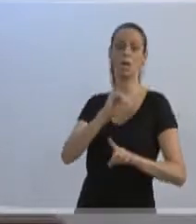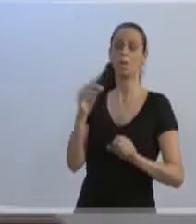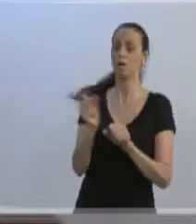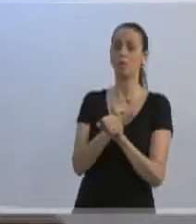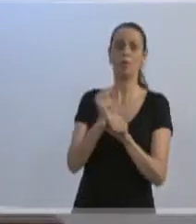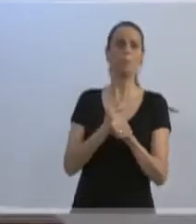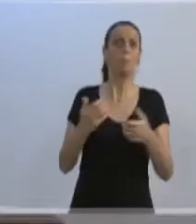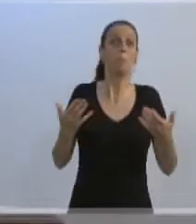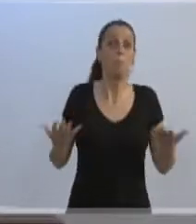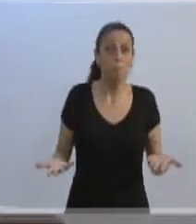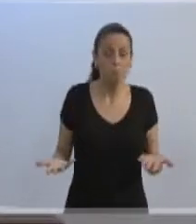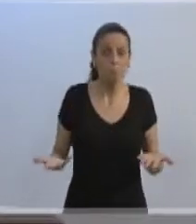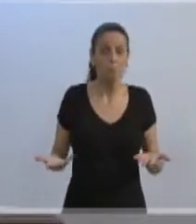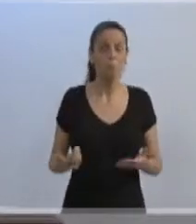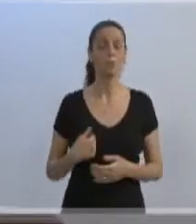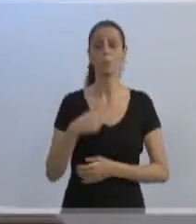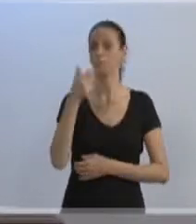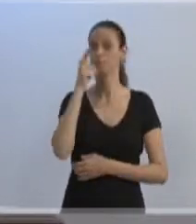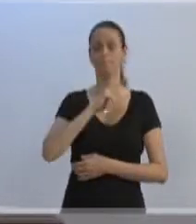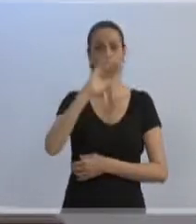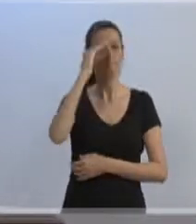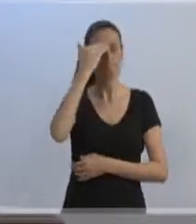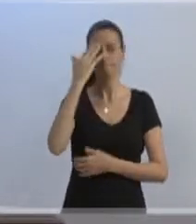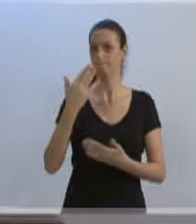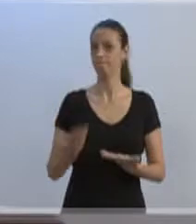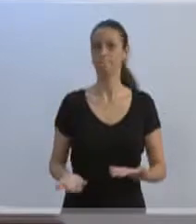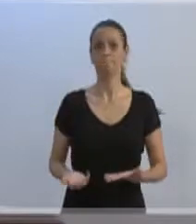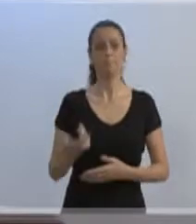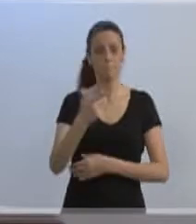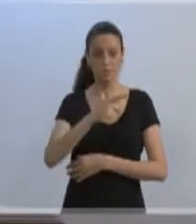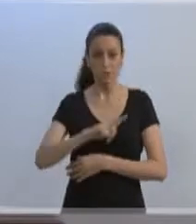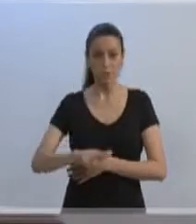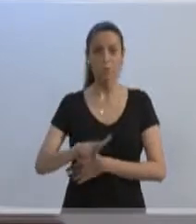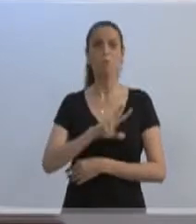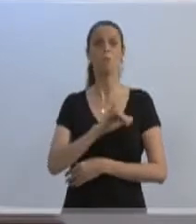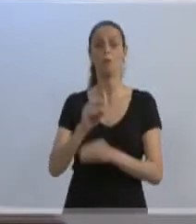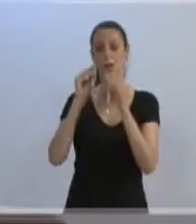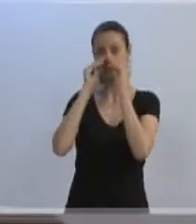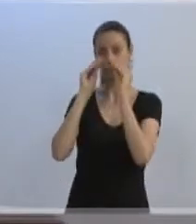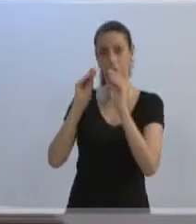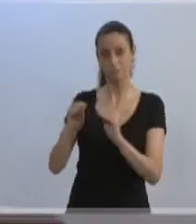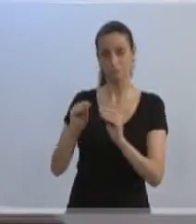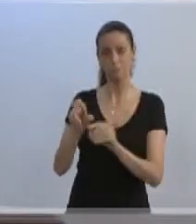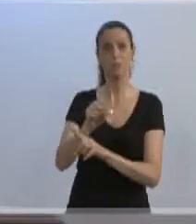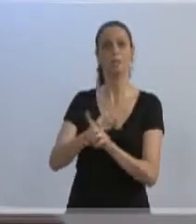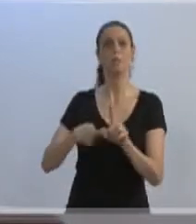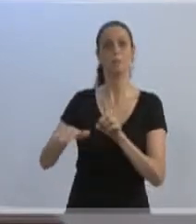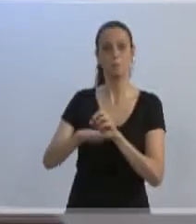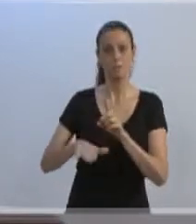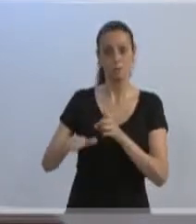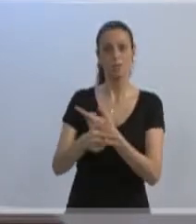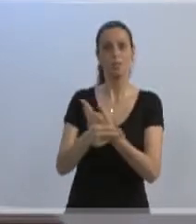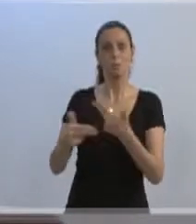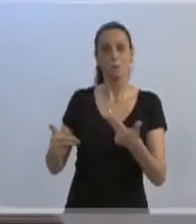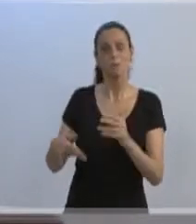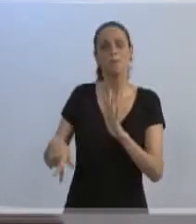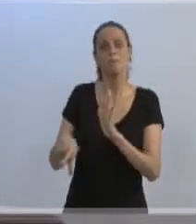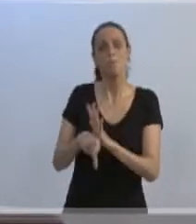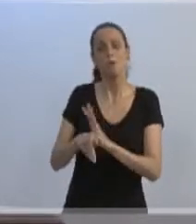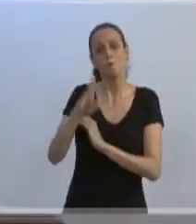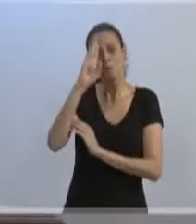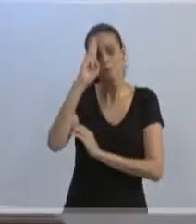vão mais uma vez deixar as necessidades básicas do cidadão que a área da educação